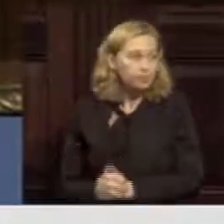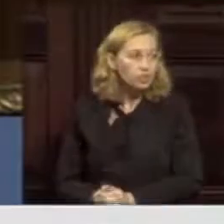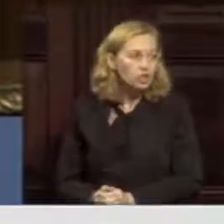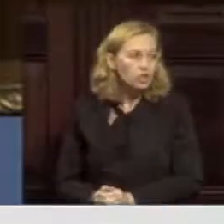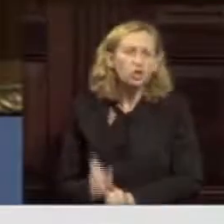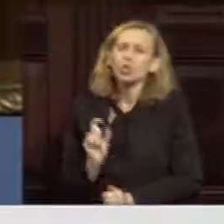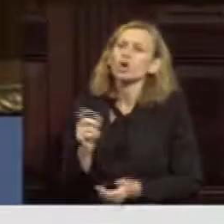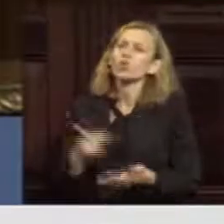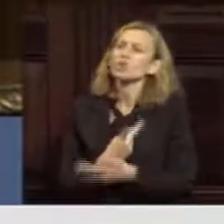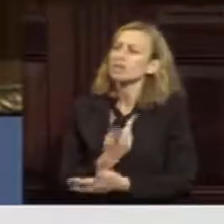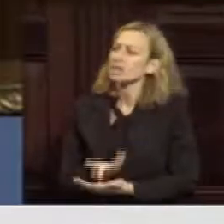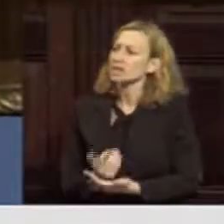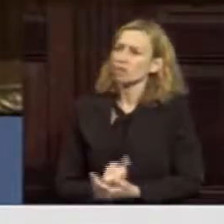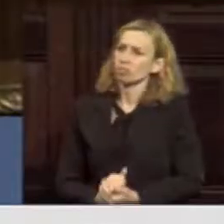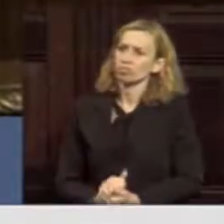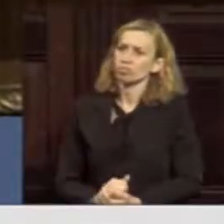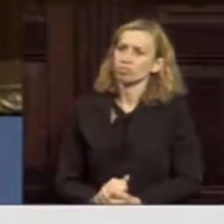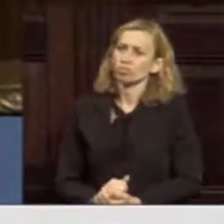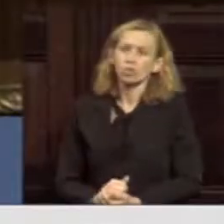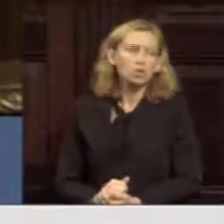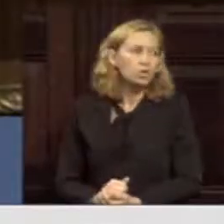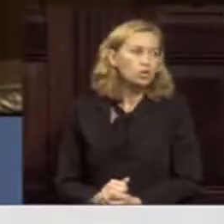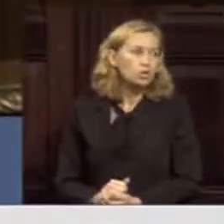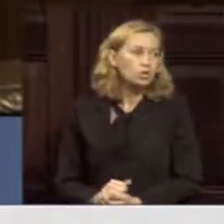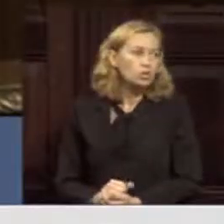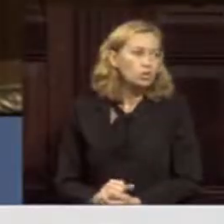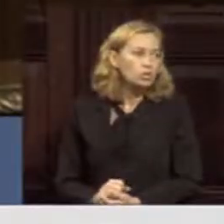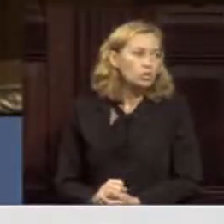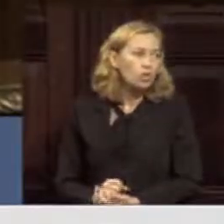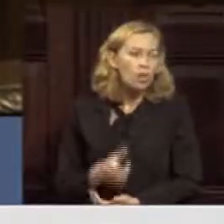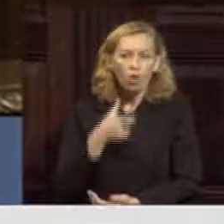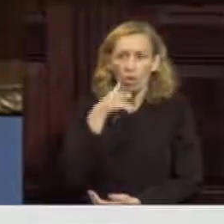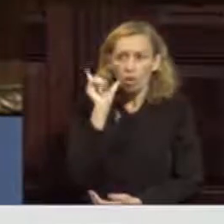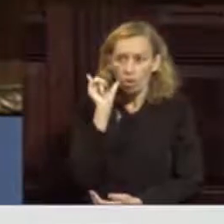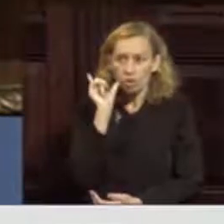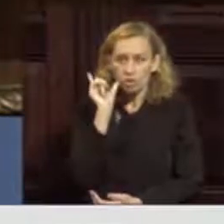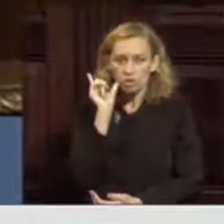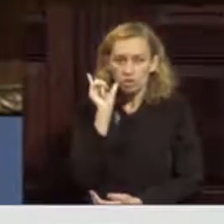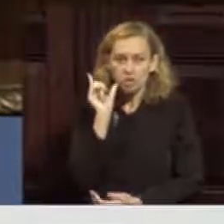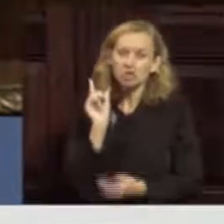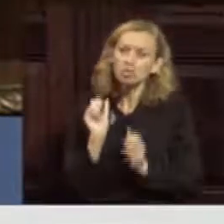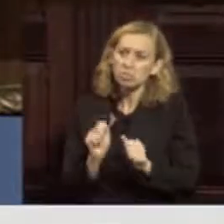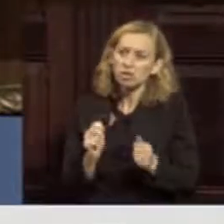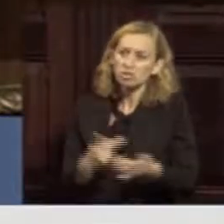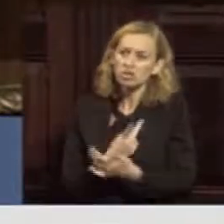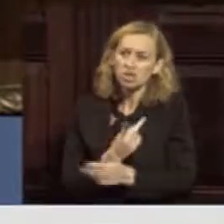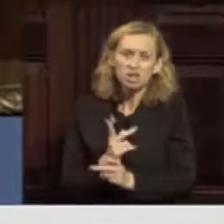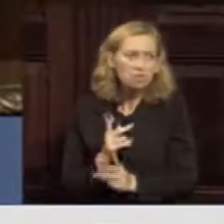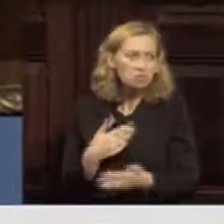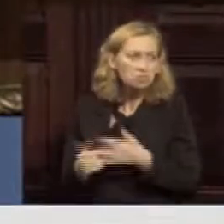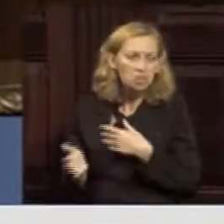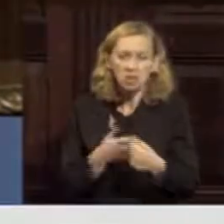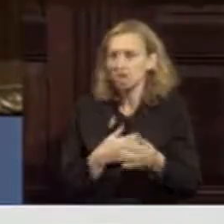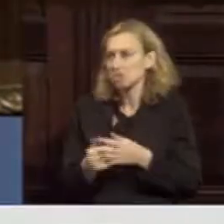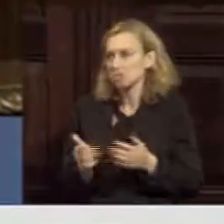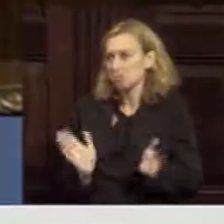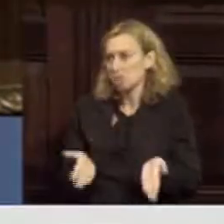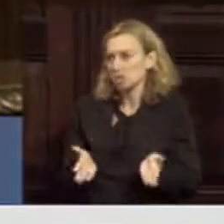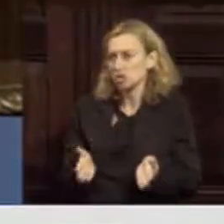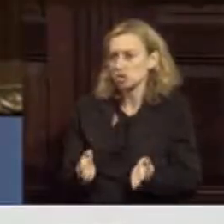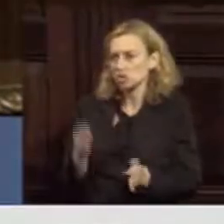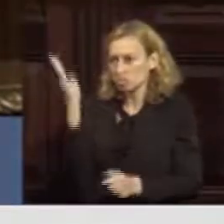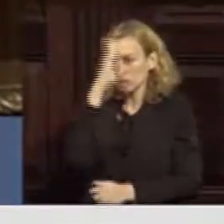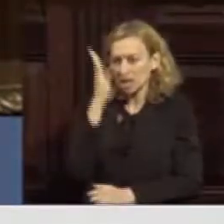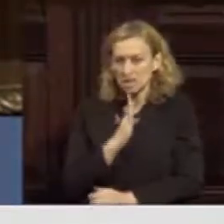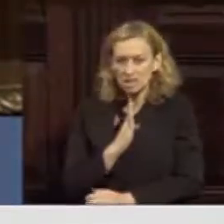O que aconteceu ontem no Supremo Tribunal Federal, e pode acontecer com qualquer um hoje no Brasil, que o Brasil hoje vive sob